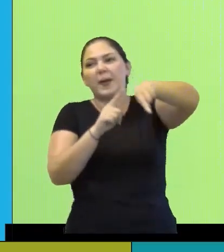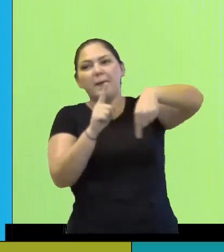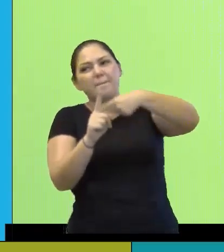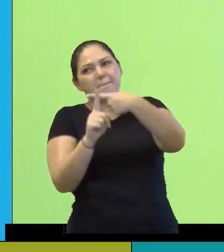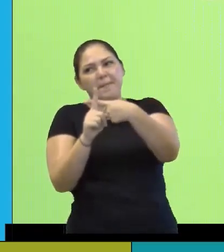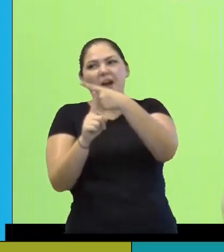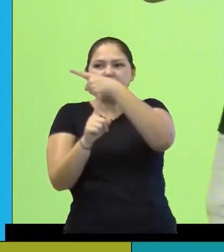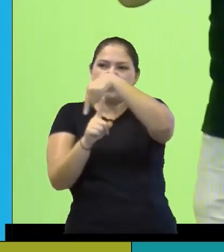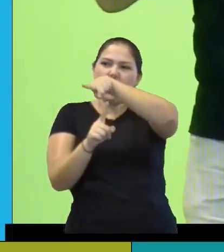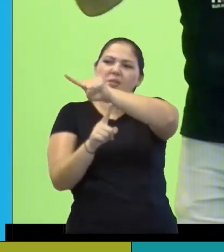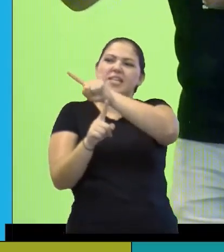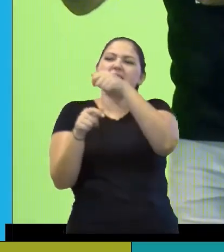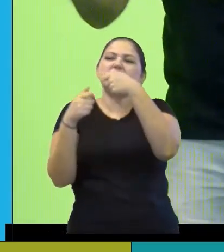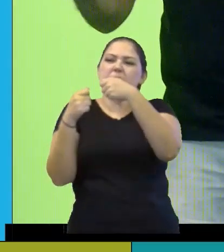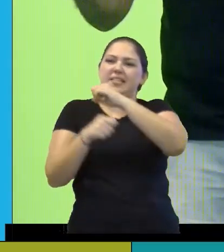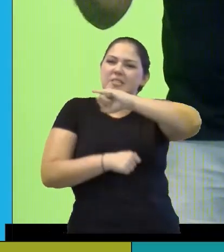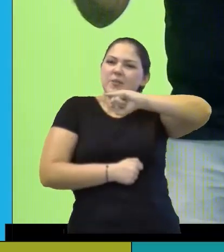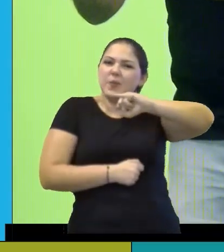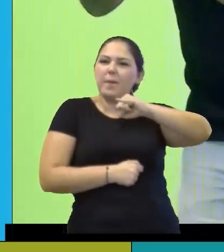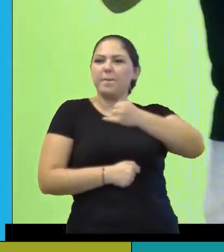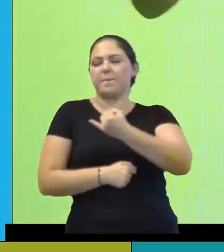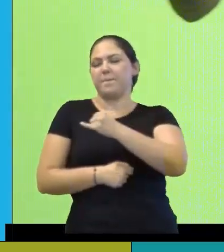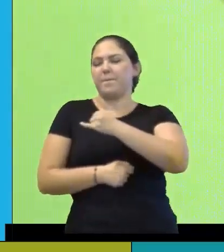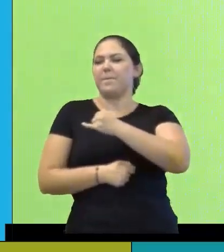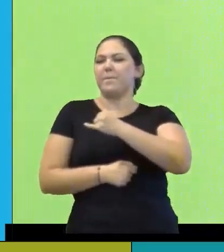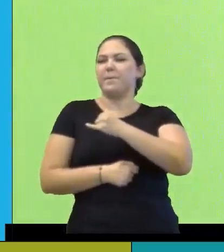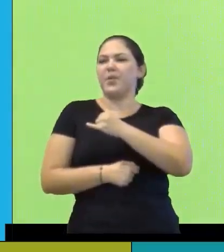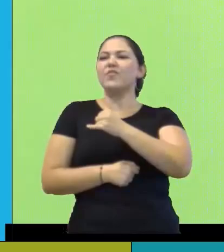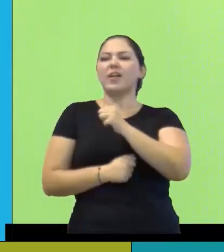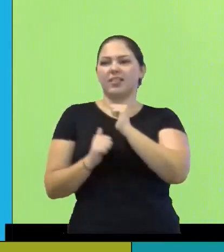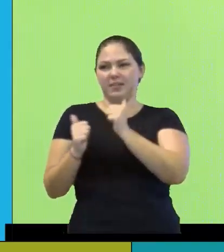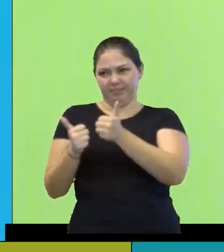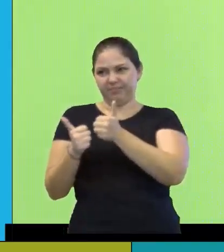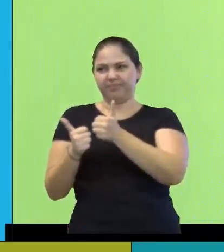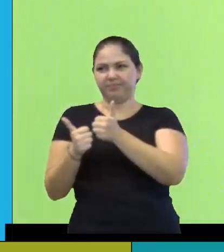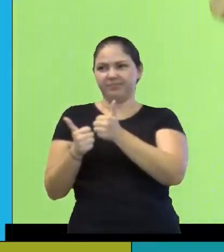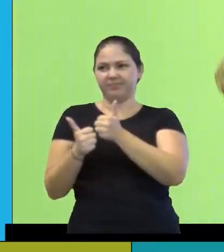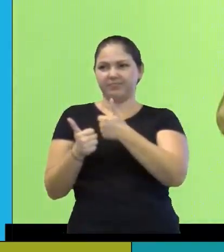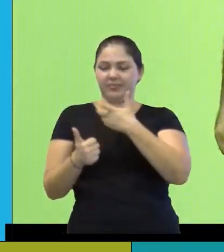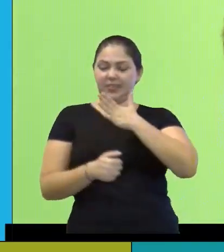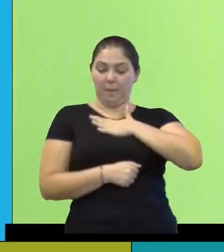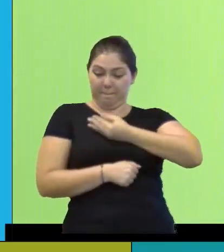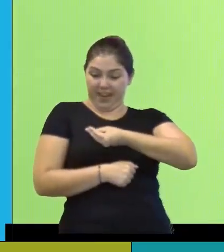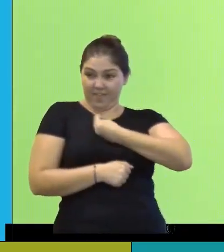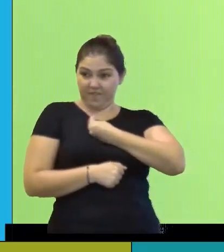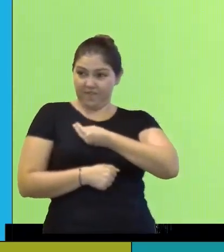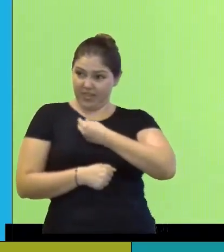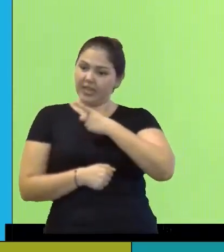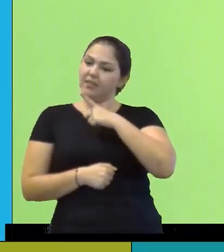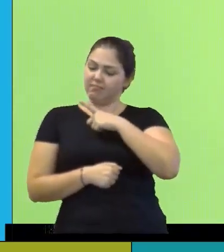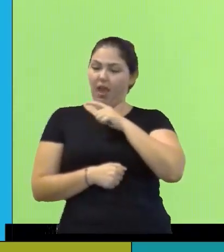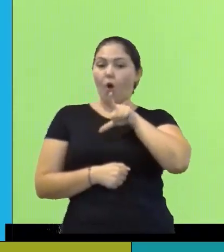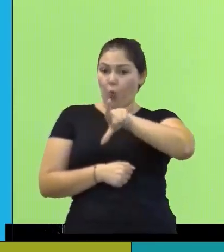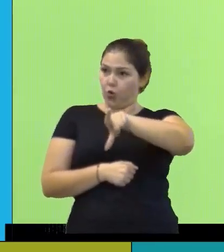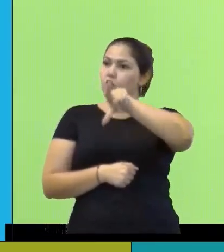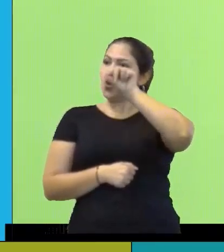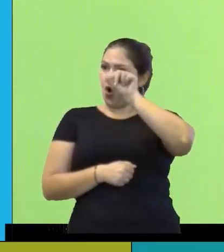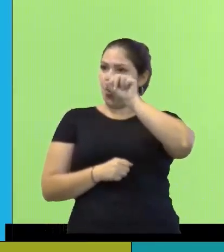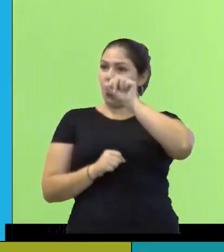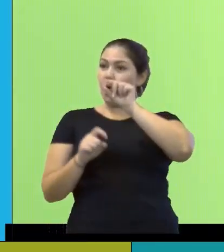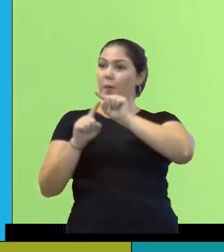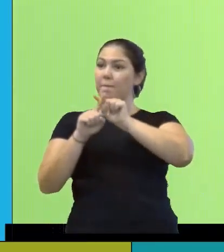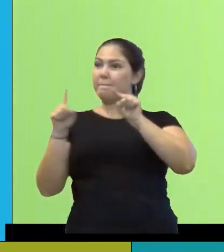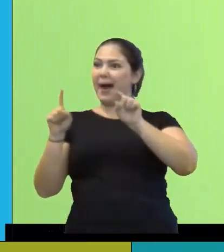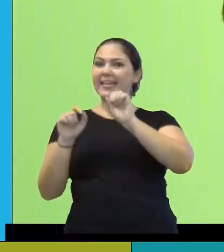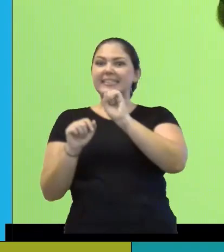A vida ela é feita de sorte. Metade da vida eu e você escolhemos, mas a outra metade nós